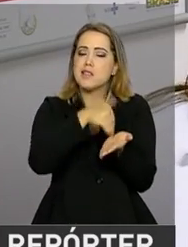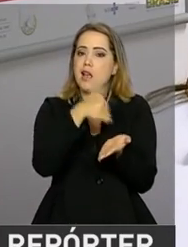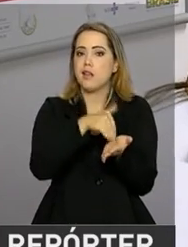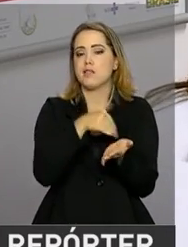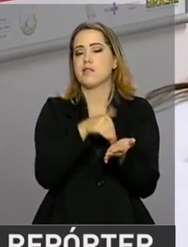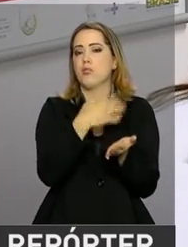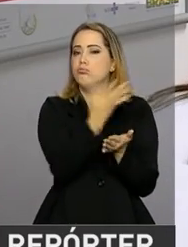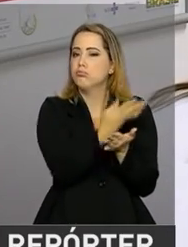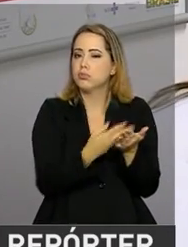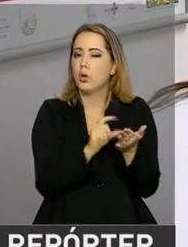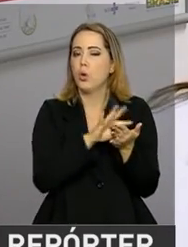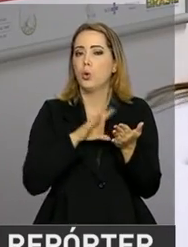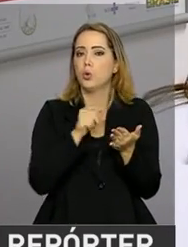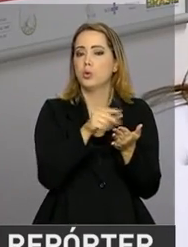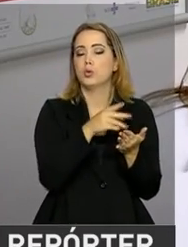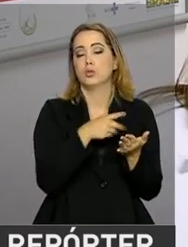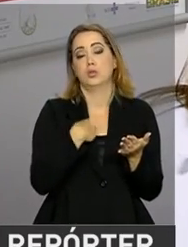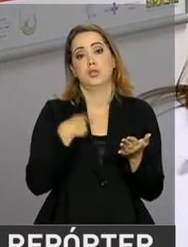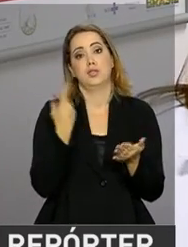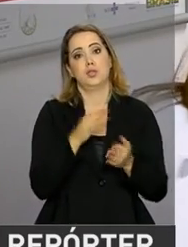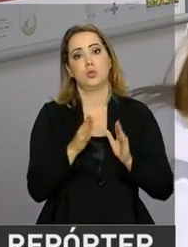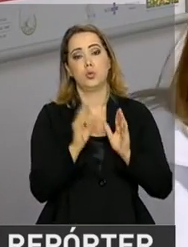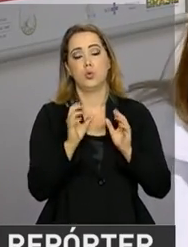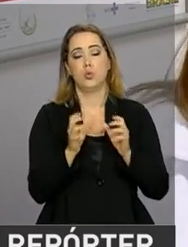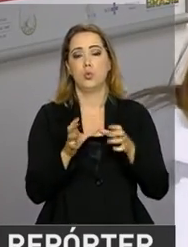cadastro e a gente tem uma equipe que vai na sua casa buscar